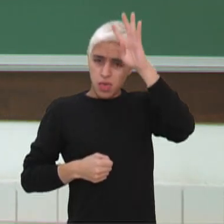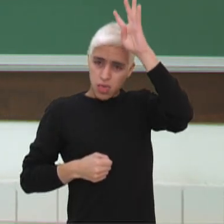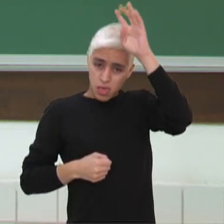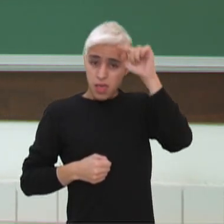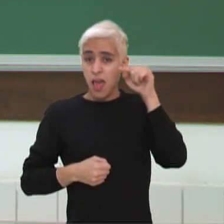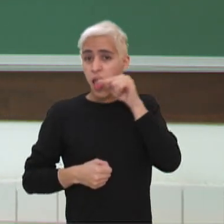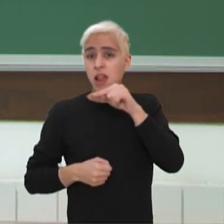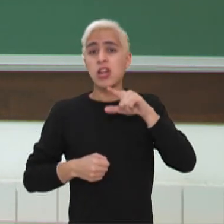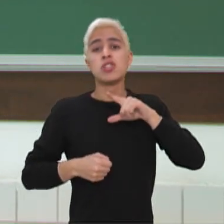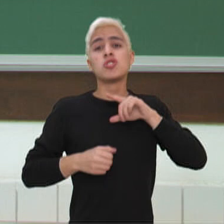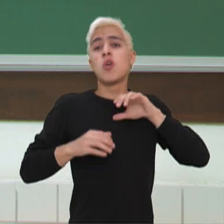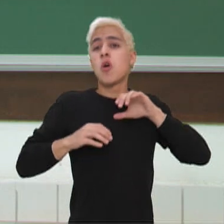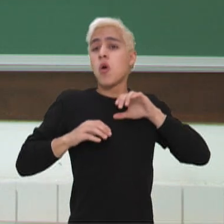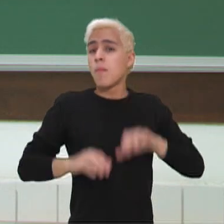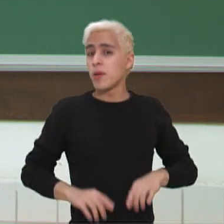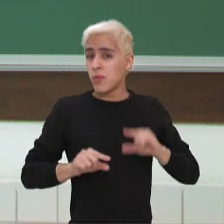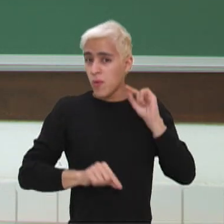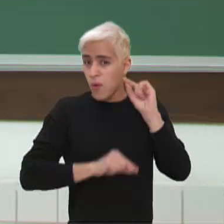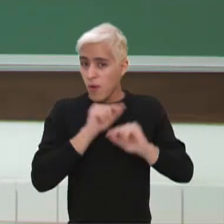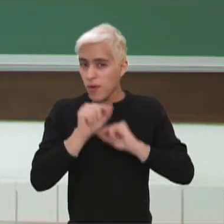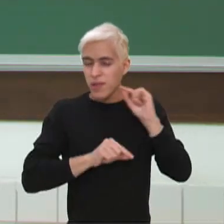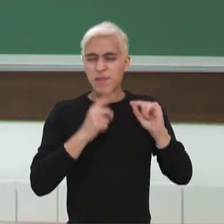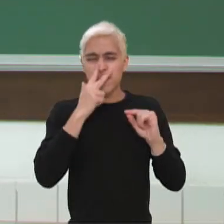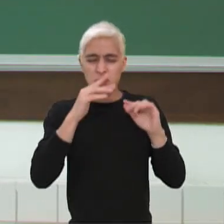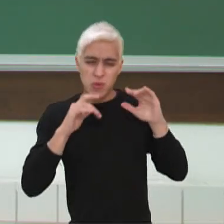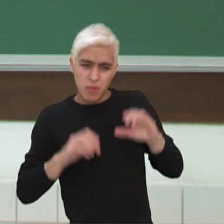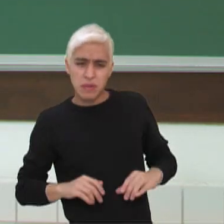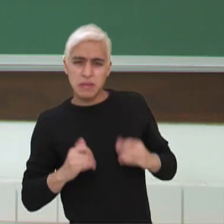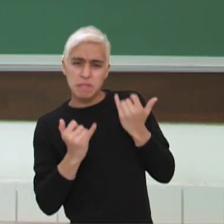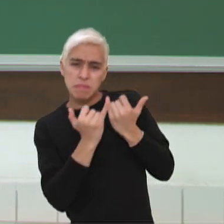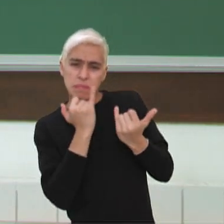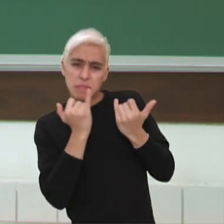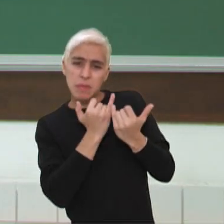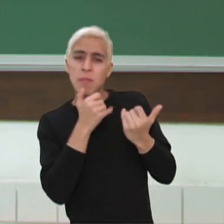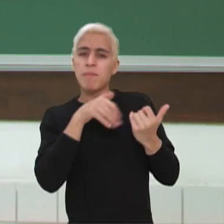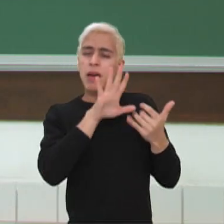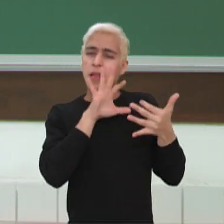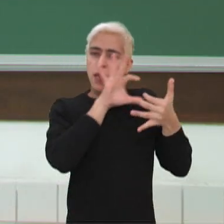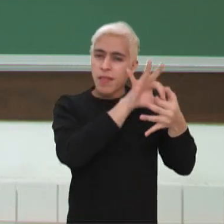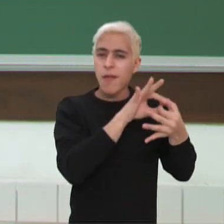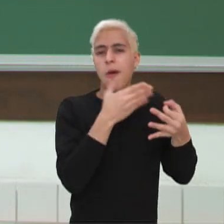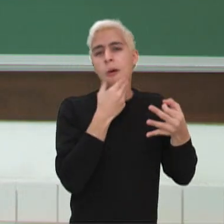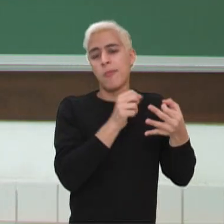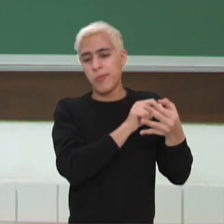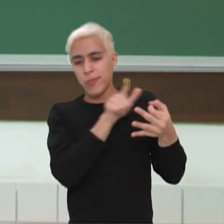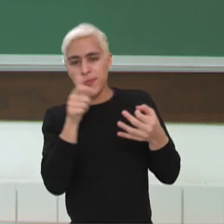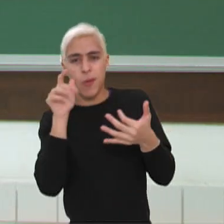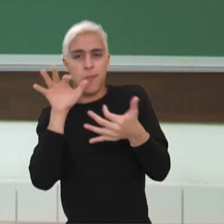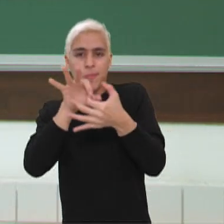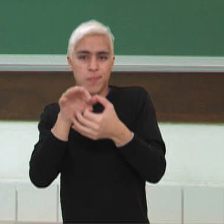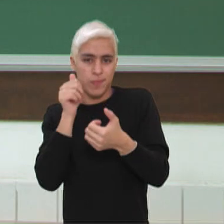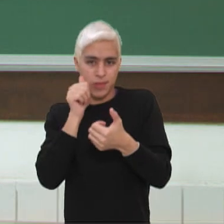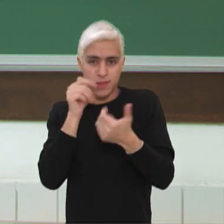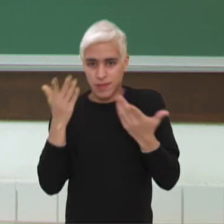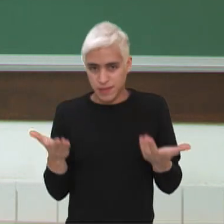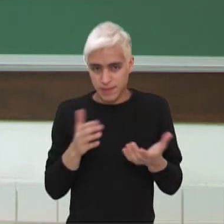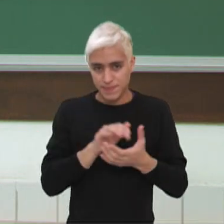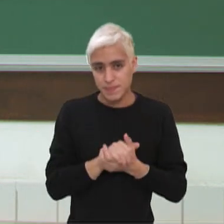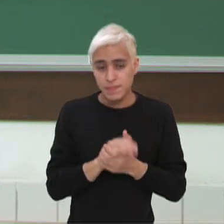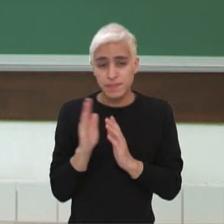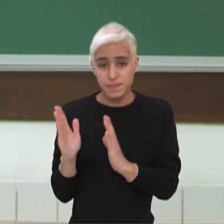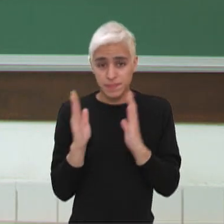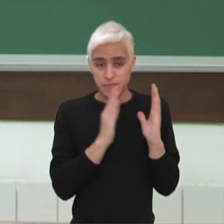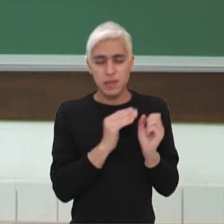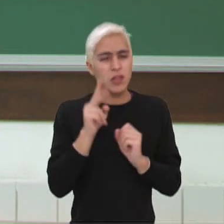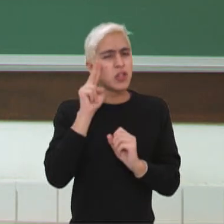um comportamento que, para aquele momento, era um comportamento muito mais masculino do que feminino. De acordo com a história